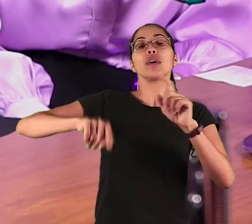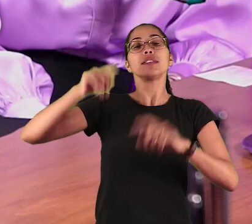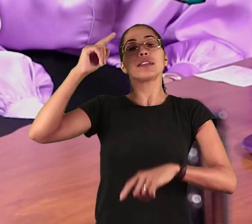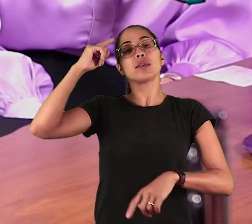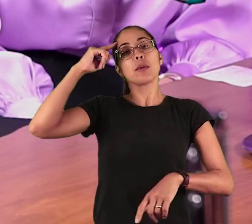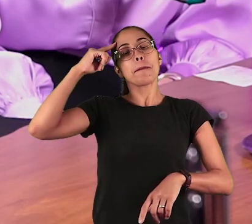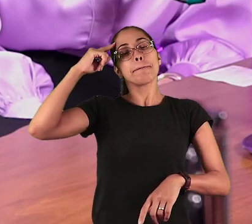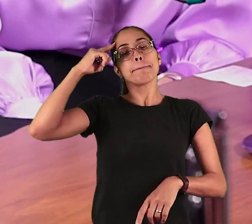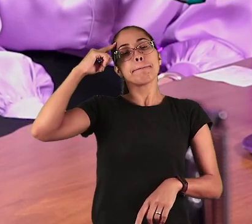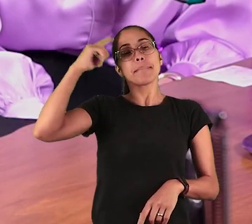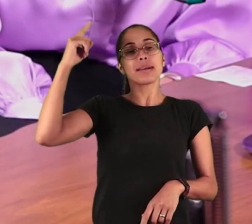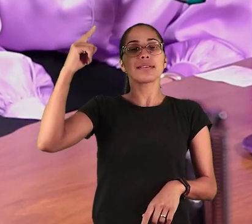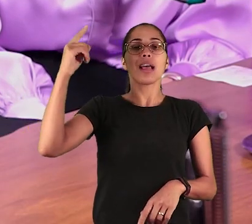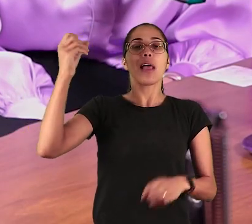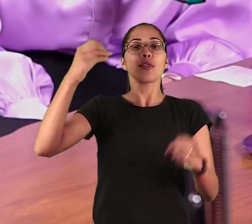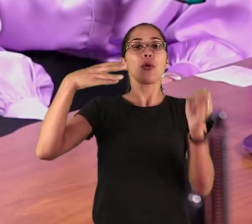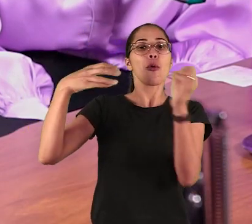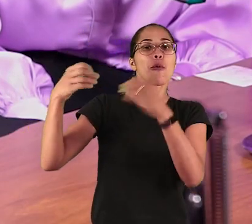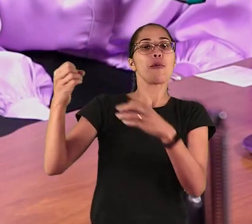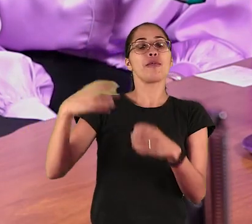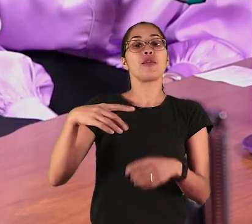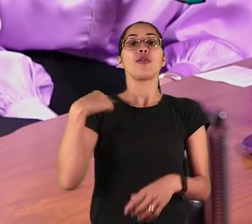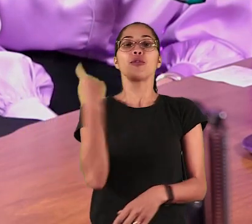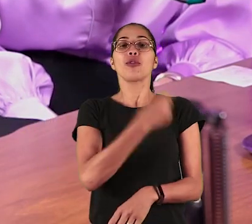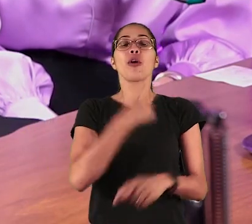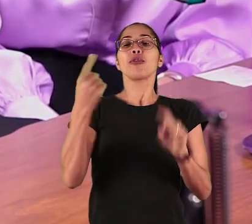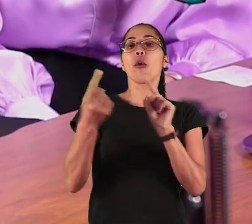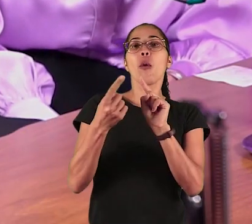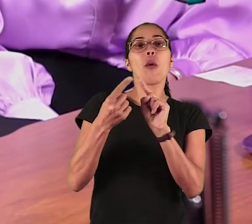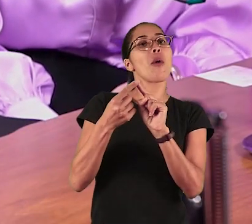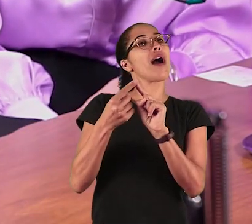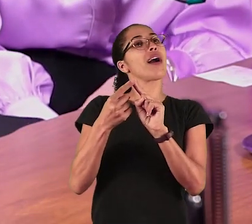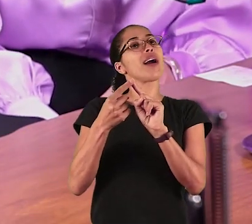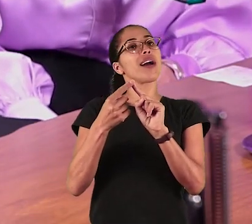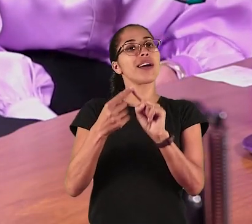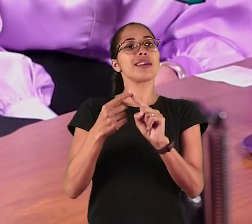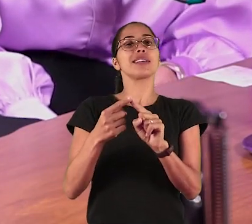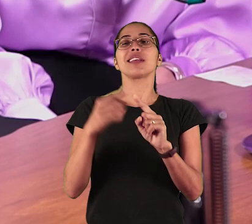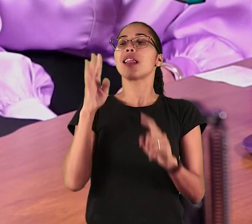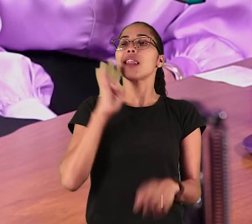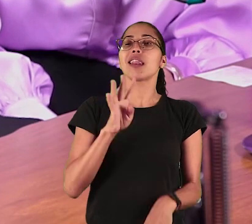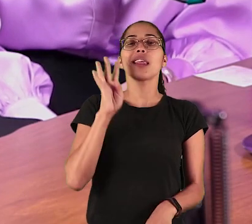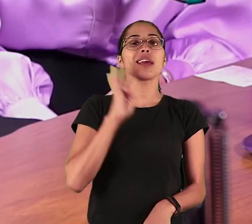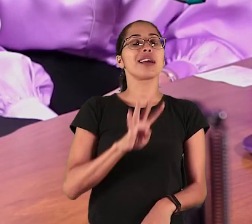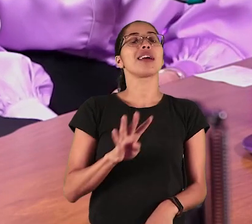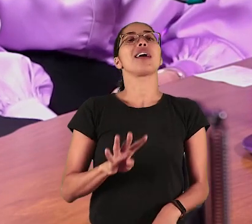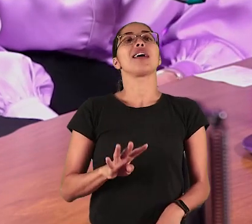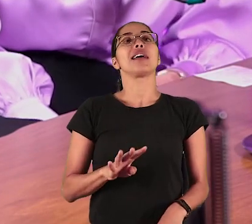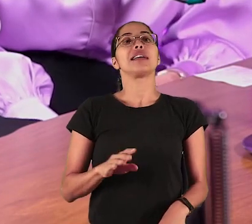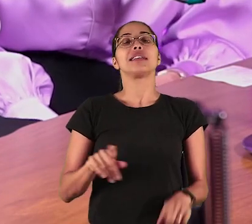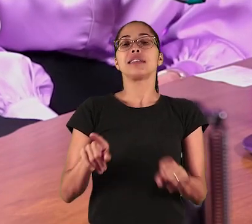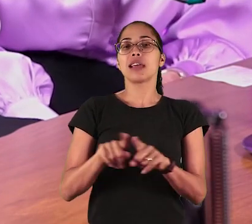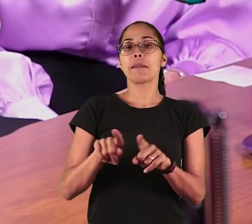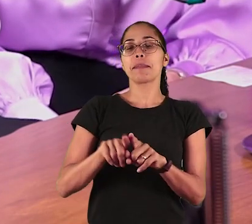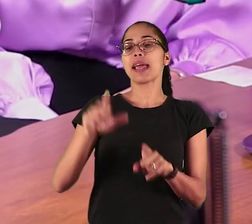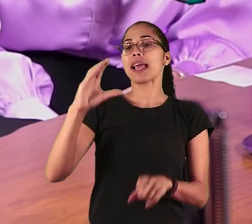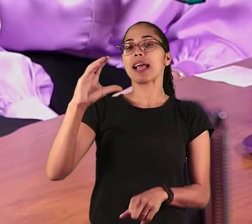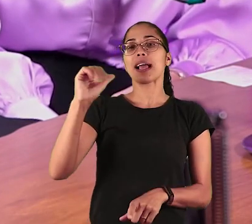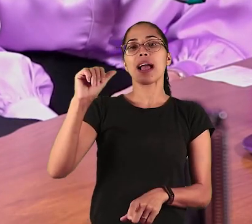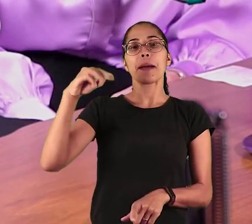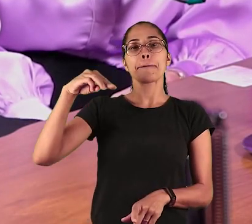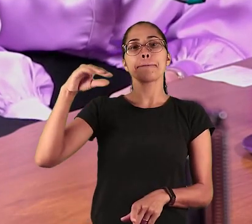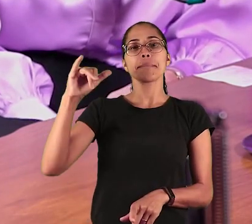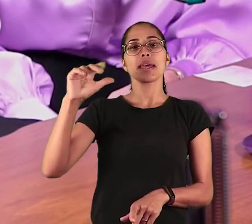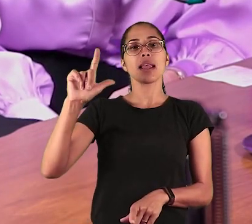um abismo né de entender e eu acho que a gente aqui tem uma missão também muito muito legal e eu acho que Camila queria até que